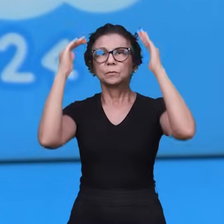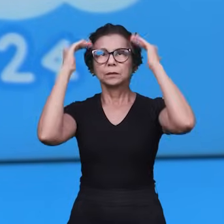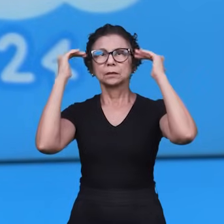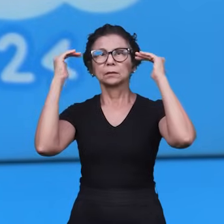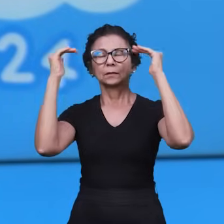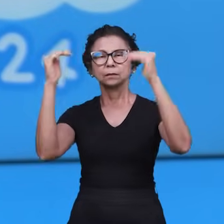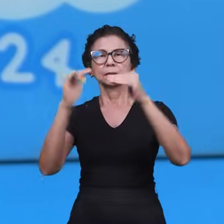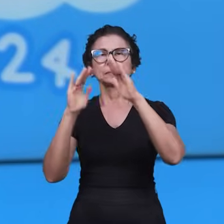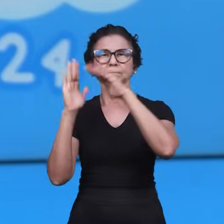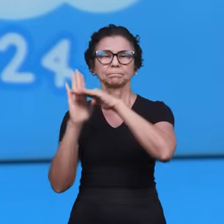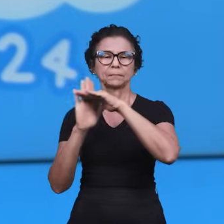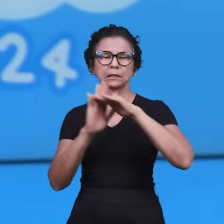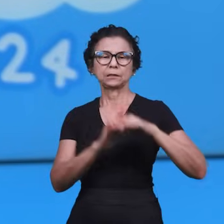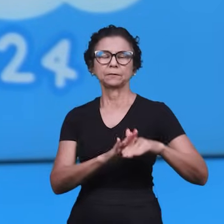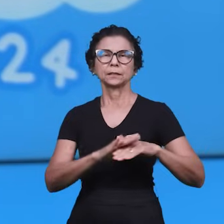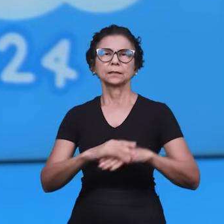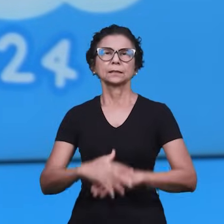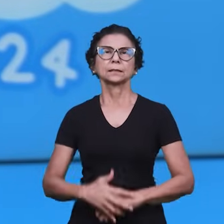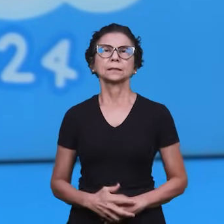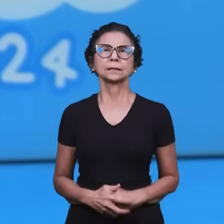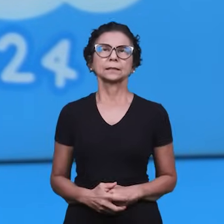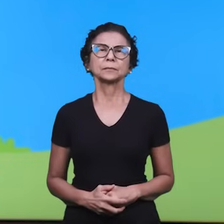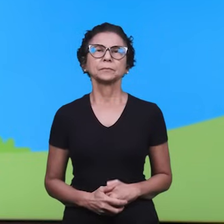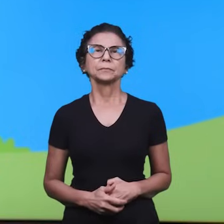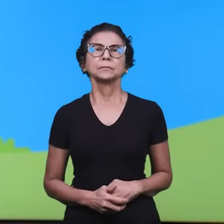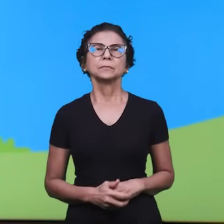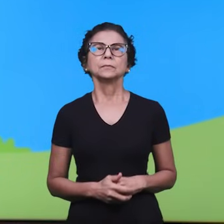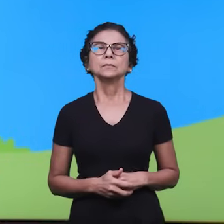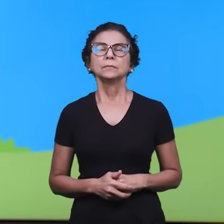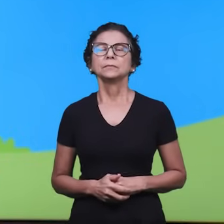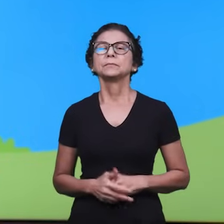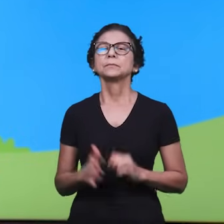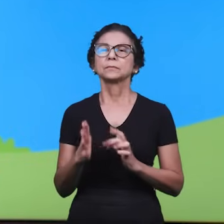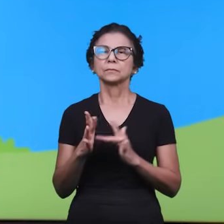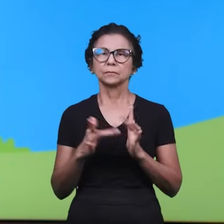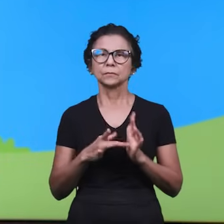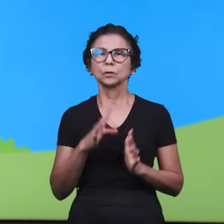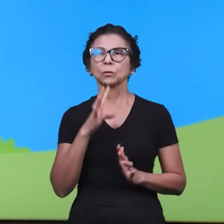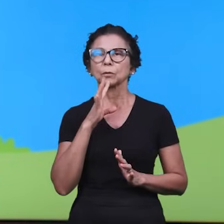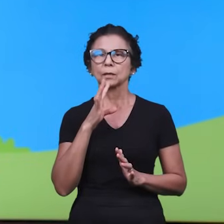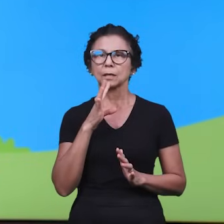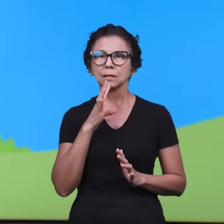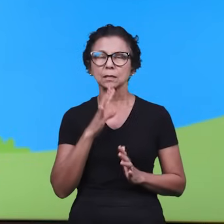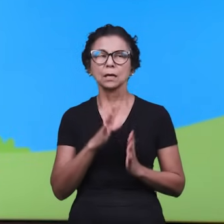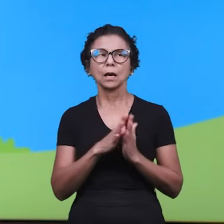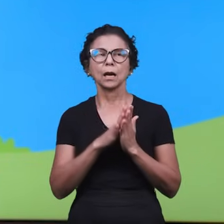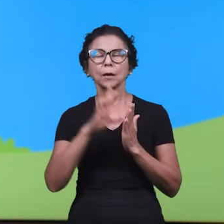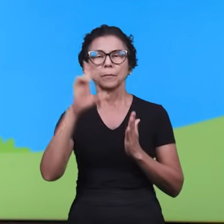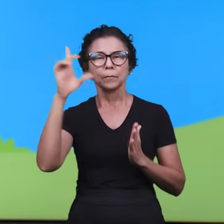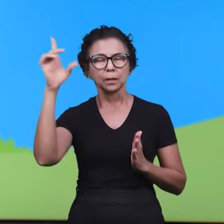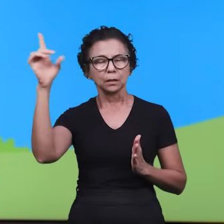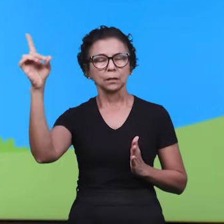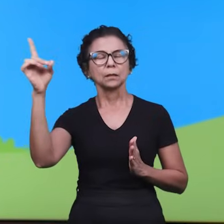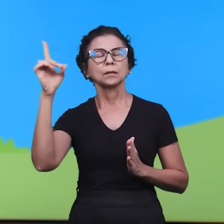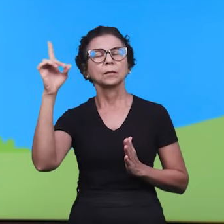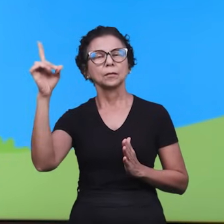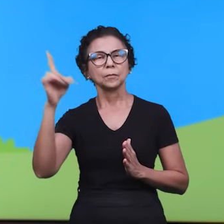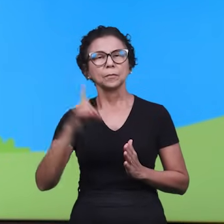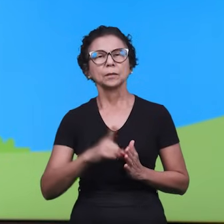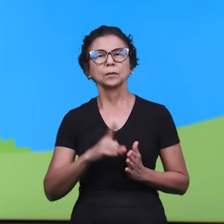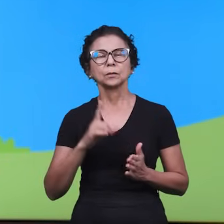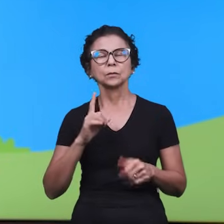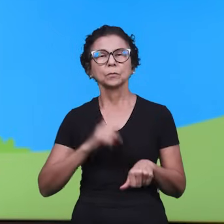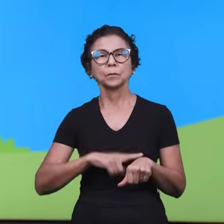obedecemos, somos livres dessas armadilhas. E Jesus, ele conhecia a palavra de Deus e ele usou a